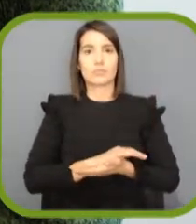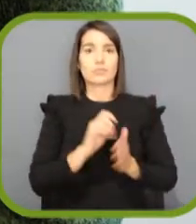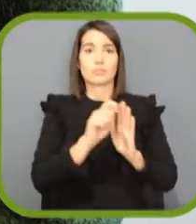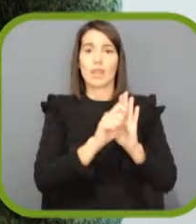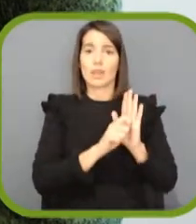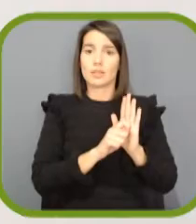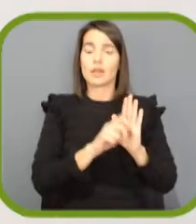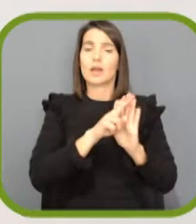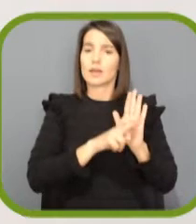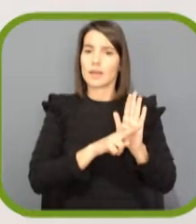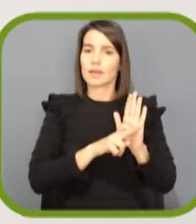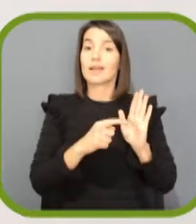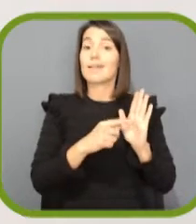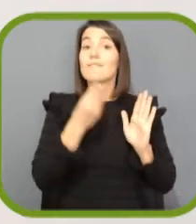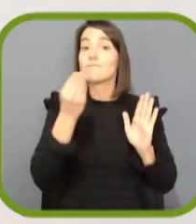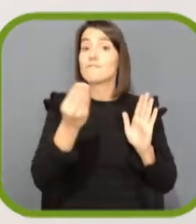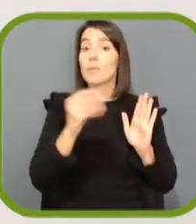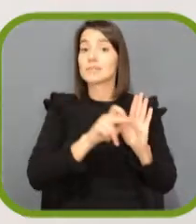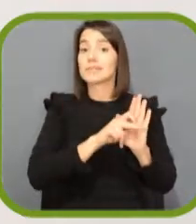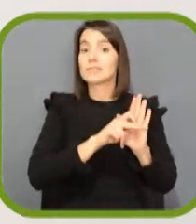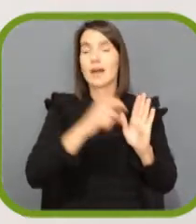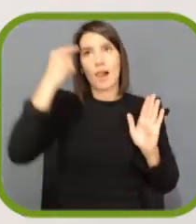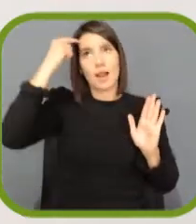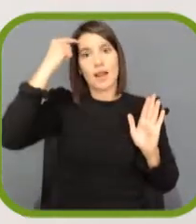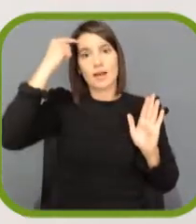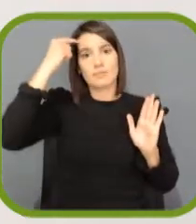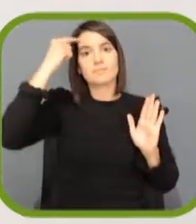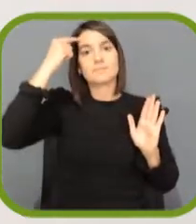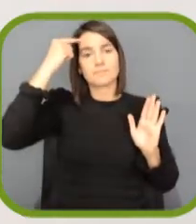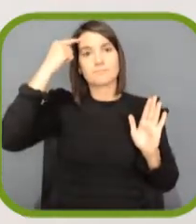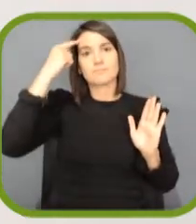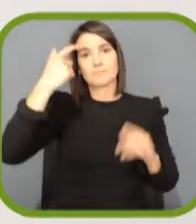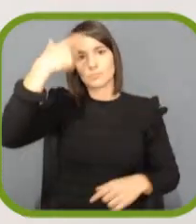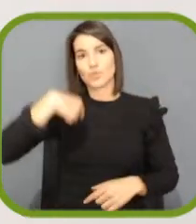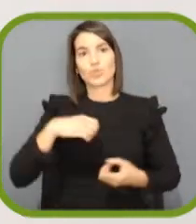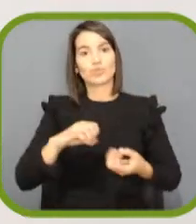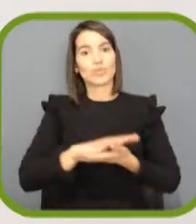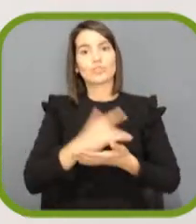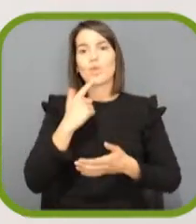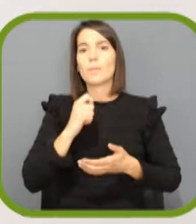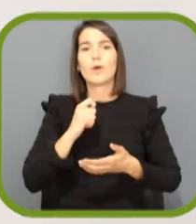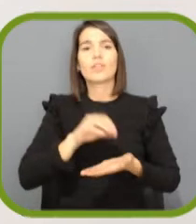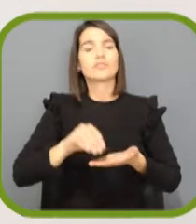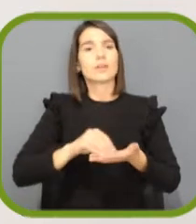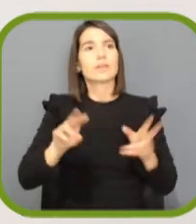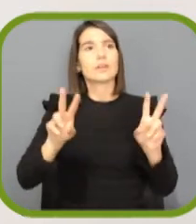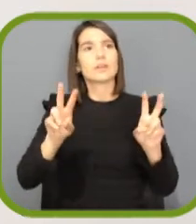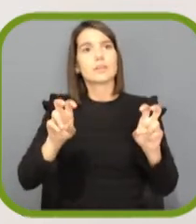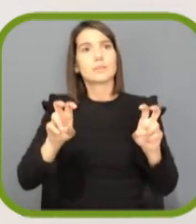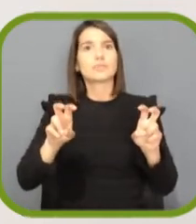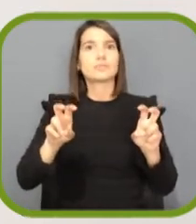código deontológico fala que é a famosa cláusula de consciência, que o jornalista não deve escrever sobre